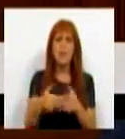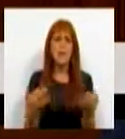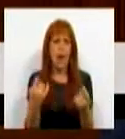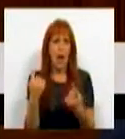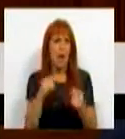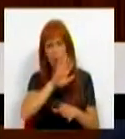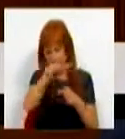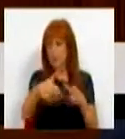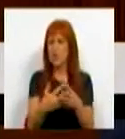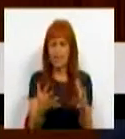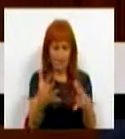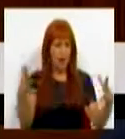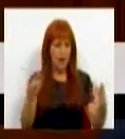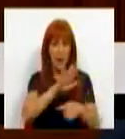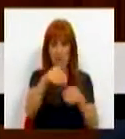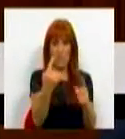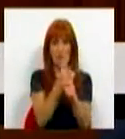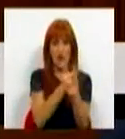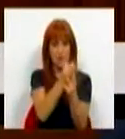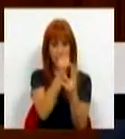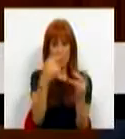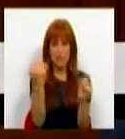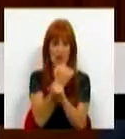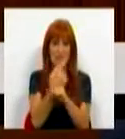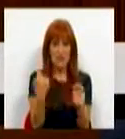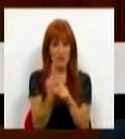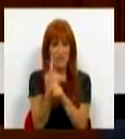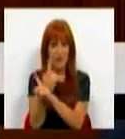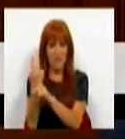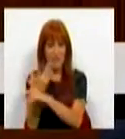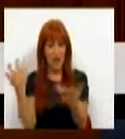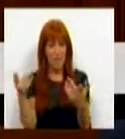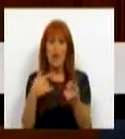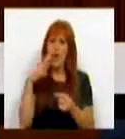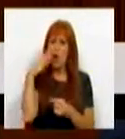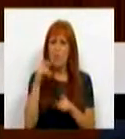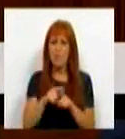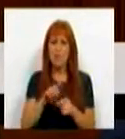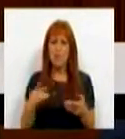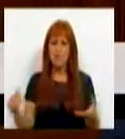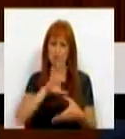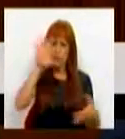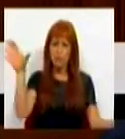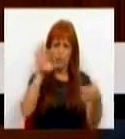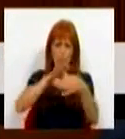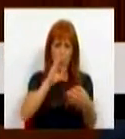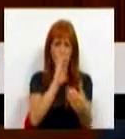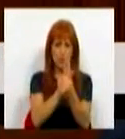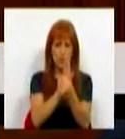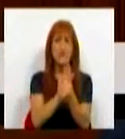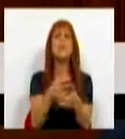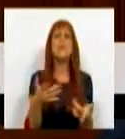é algo abrangente, abrange várias tarefas, várias atividades, normalmente agregadas por processos e